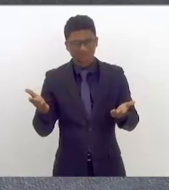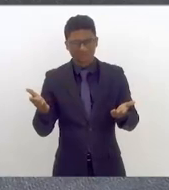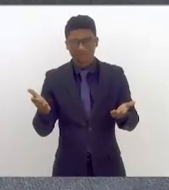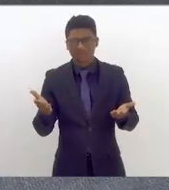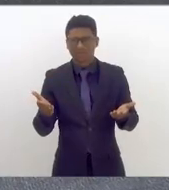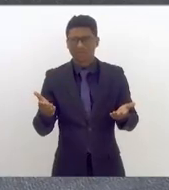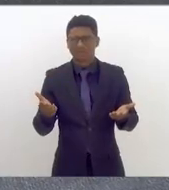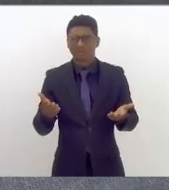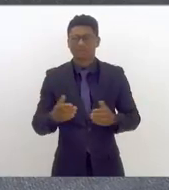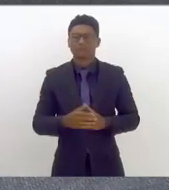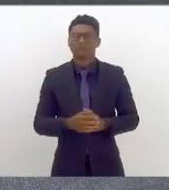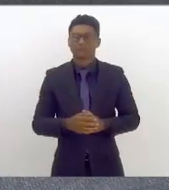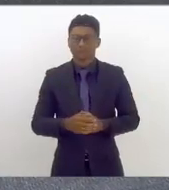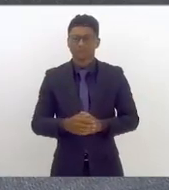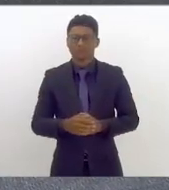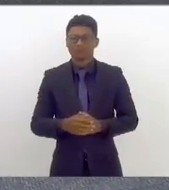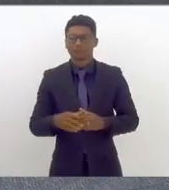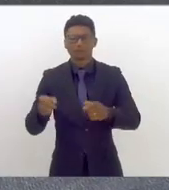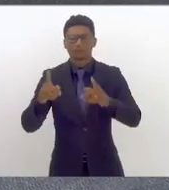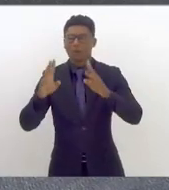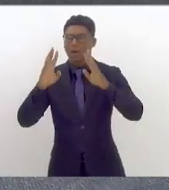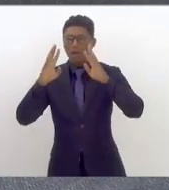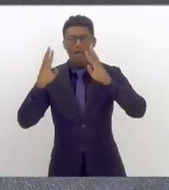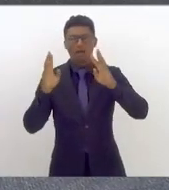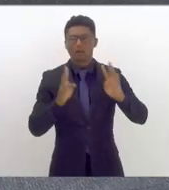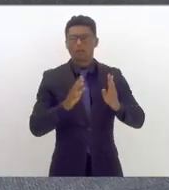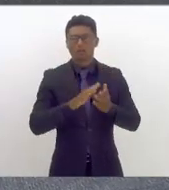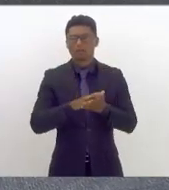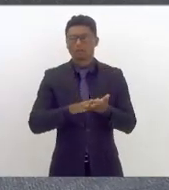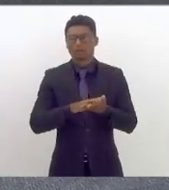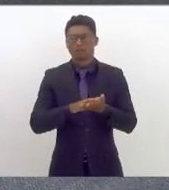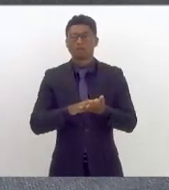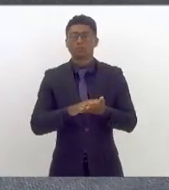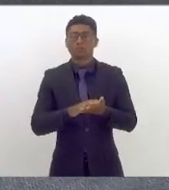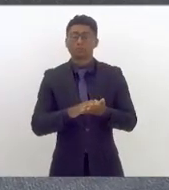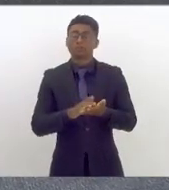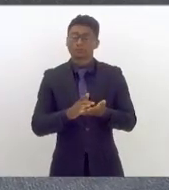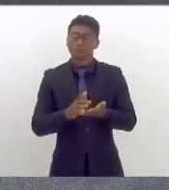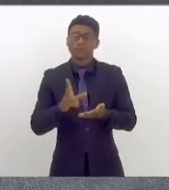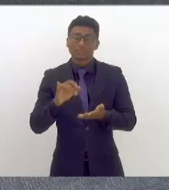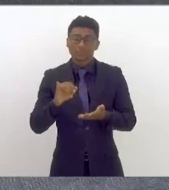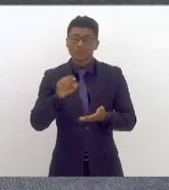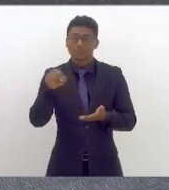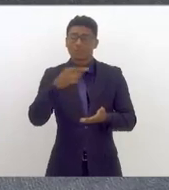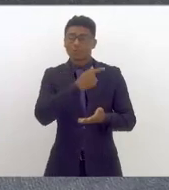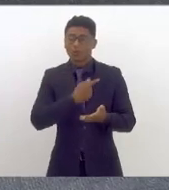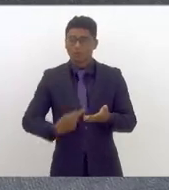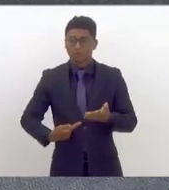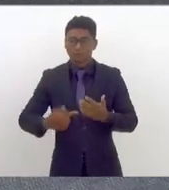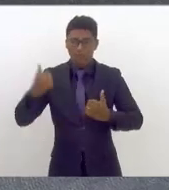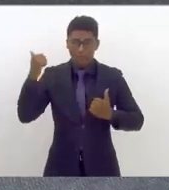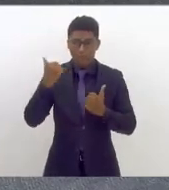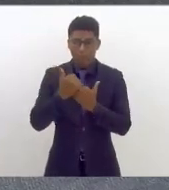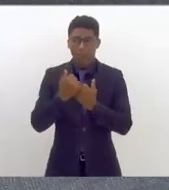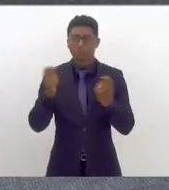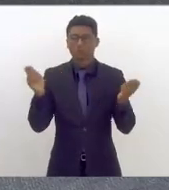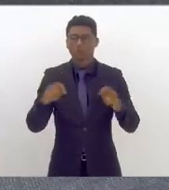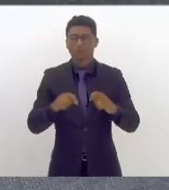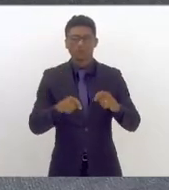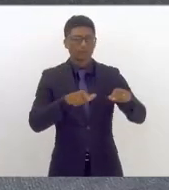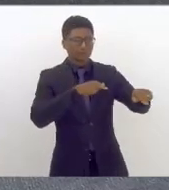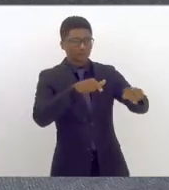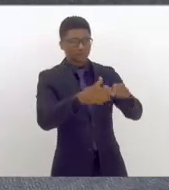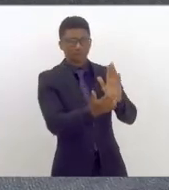como um campo que já é potente mesmo sem o apoio do governo e que poderia ser muito mais, gerando mais trabalho, gerando mais renda, gerando